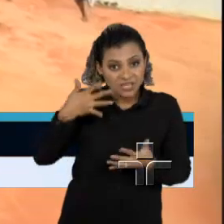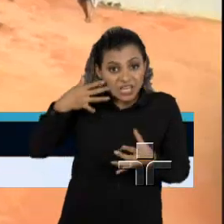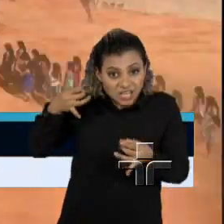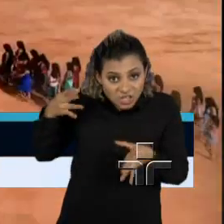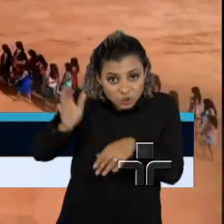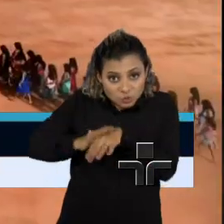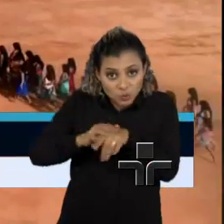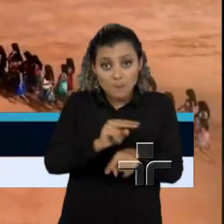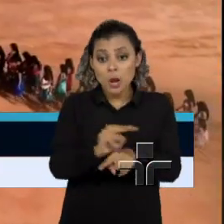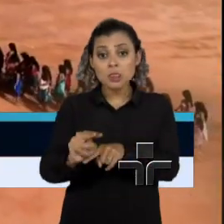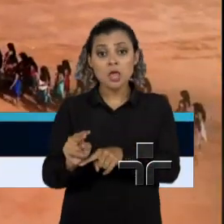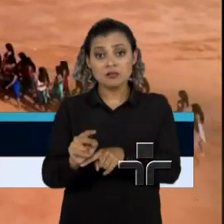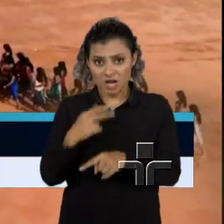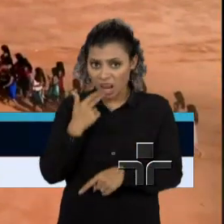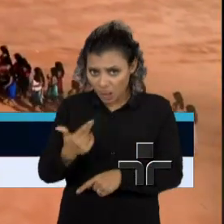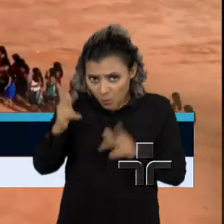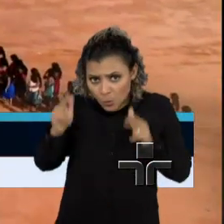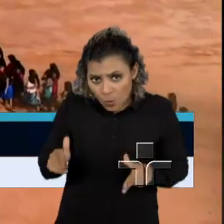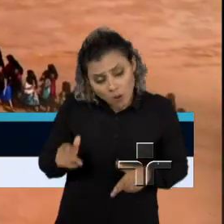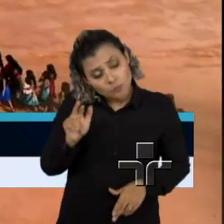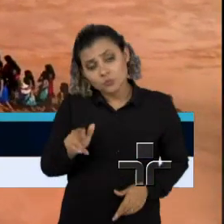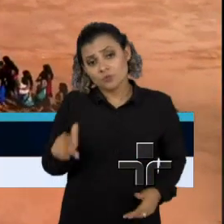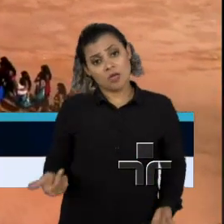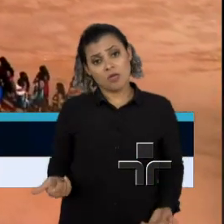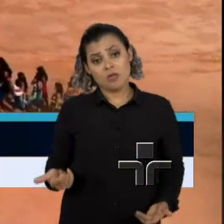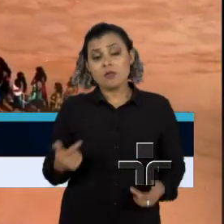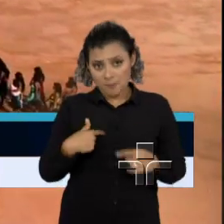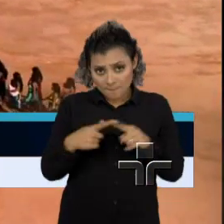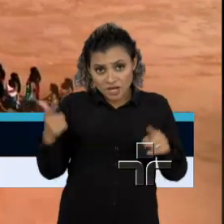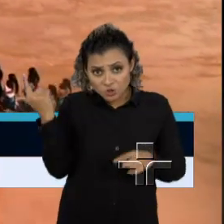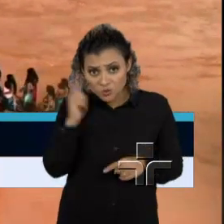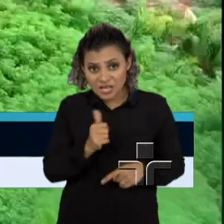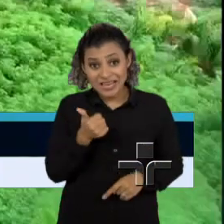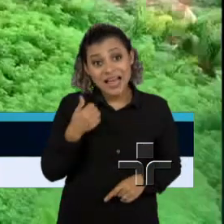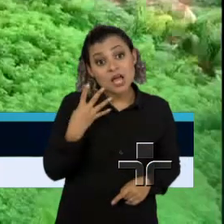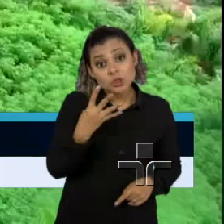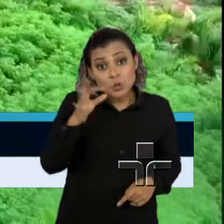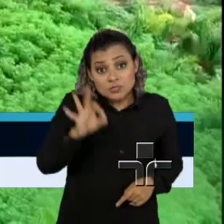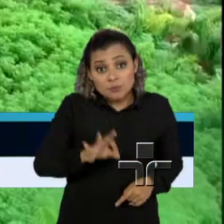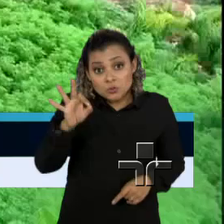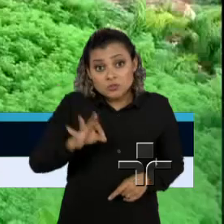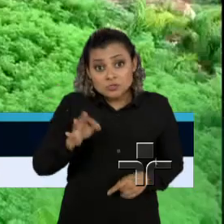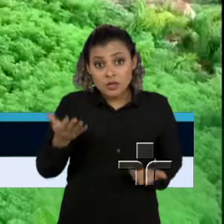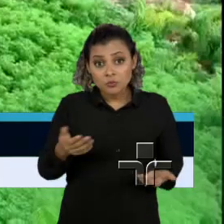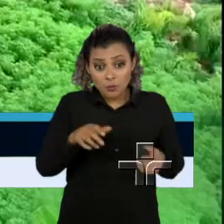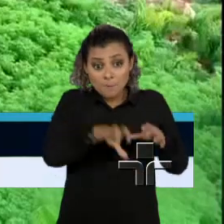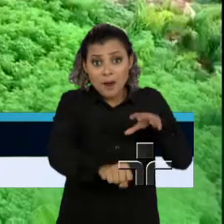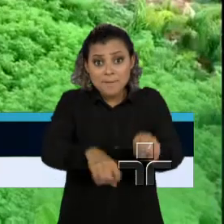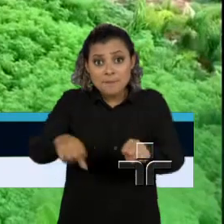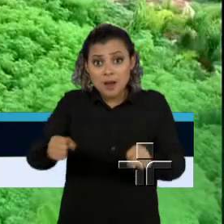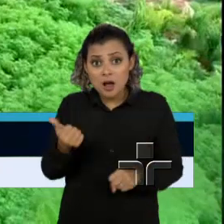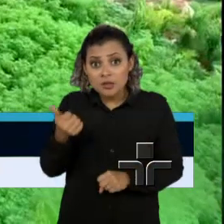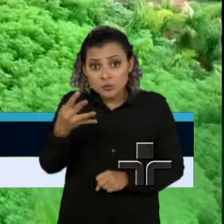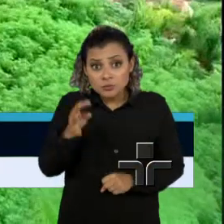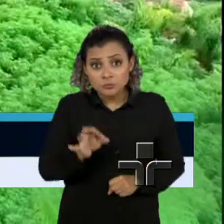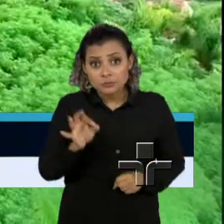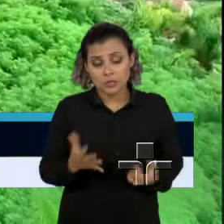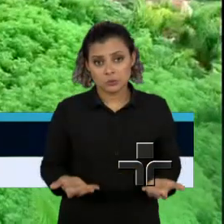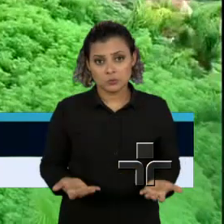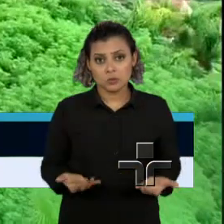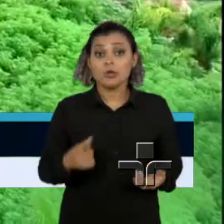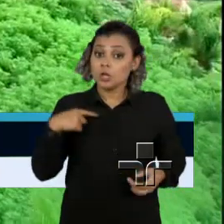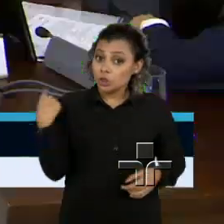lobby, não fala a nossa língua e consegue hoje em dia ter 14% do território nacional. Uma das intenções é